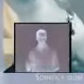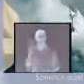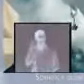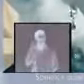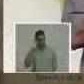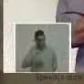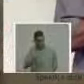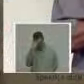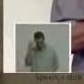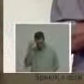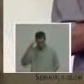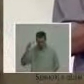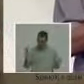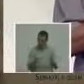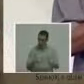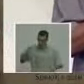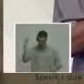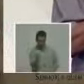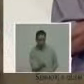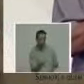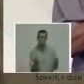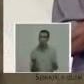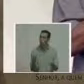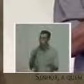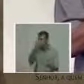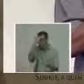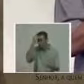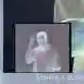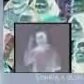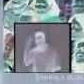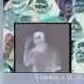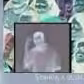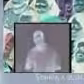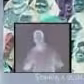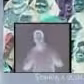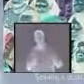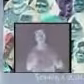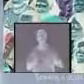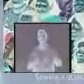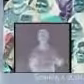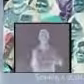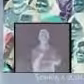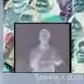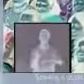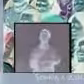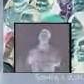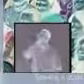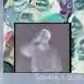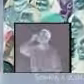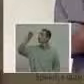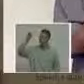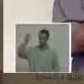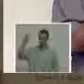Falou, essa aí acho melhor não, né? Ouvi falar que ela já matou